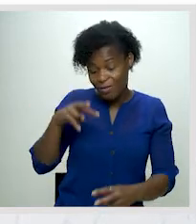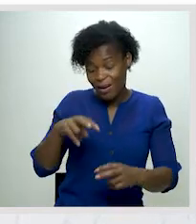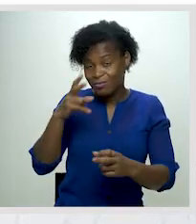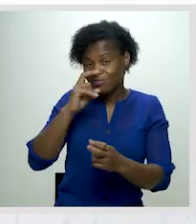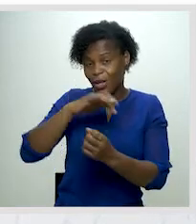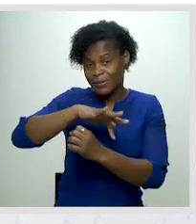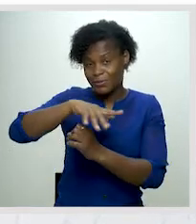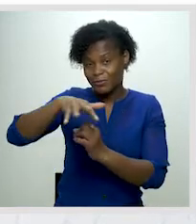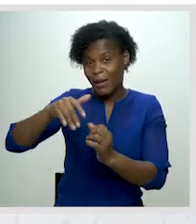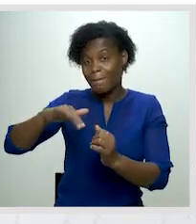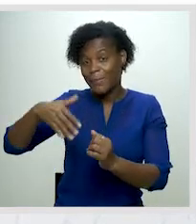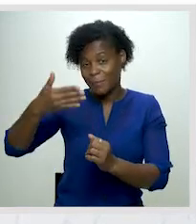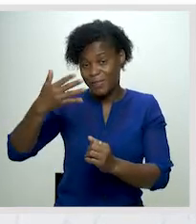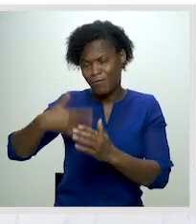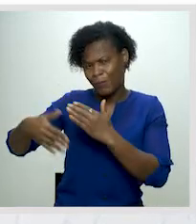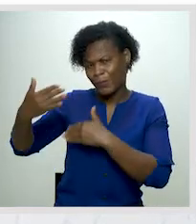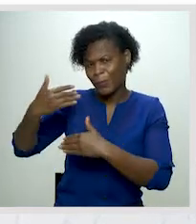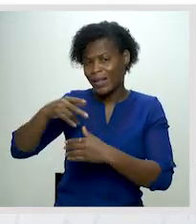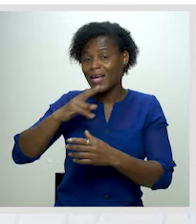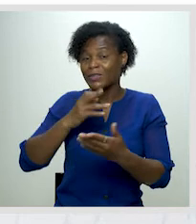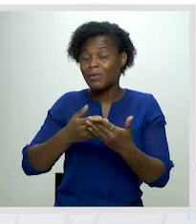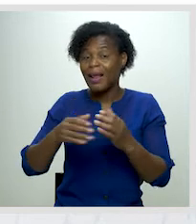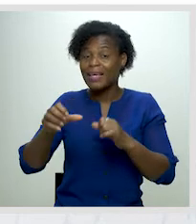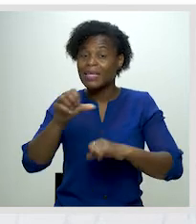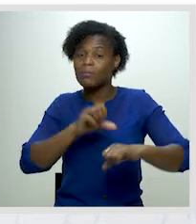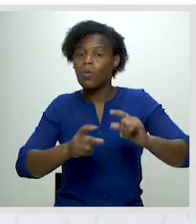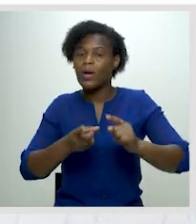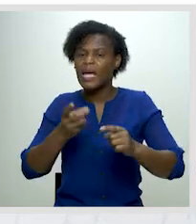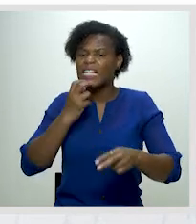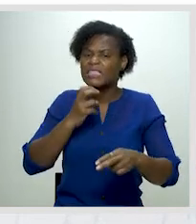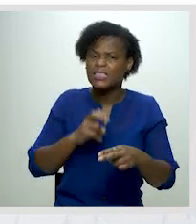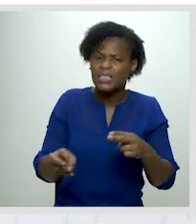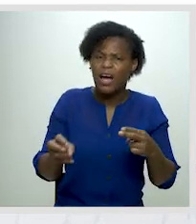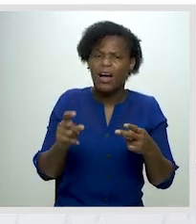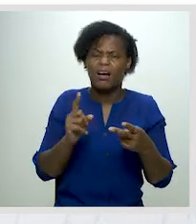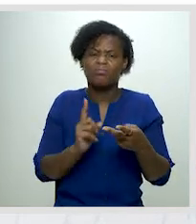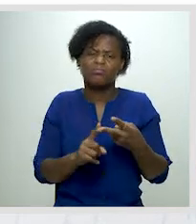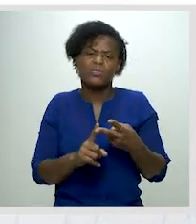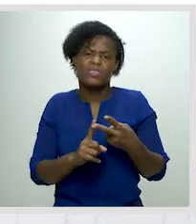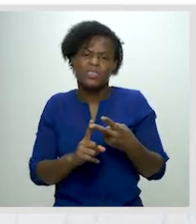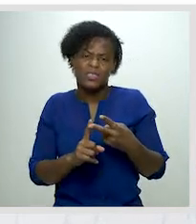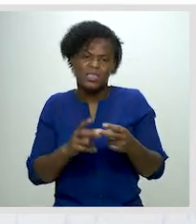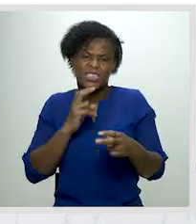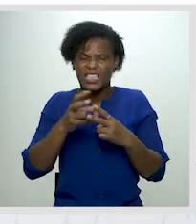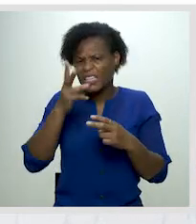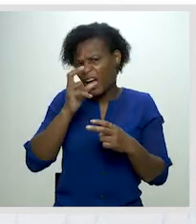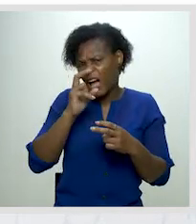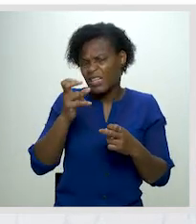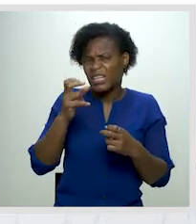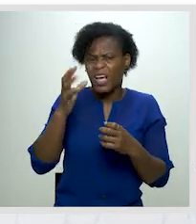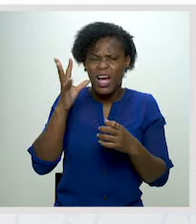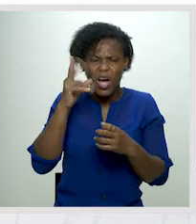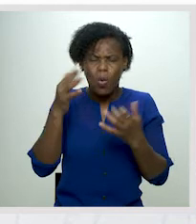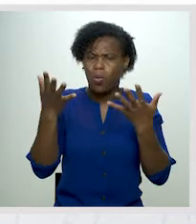na atmosfera primitiva. Essas reações químicas eram o quê? Descargas elétricas, reação entre os